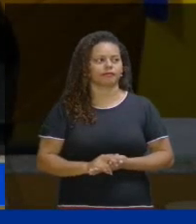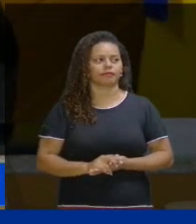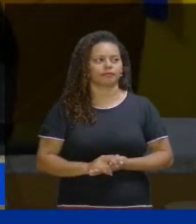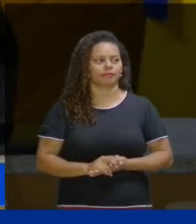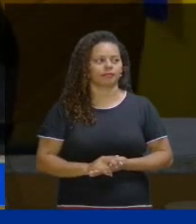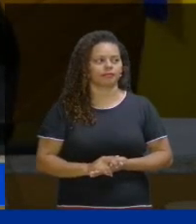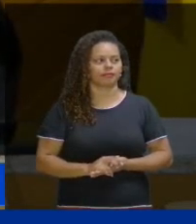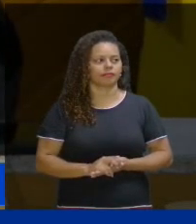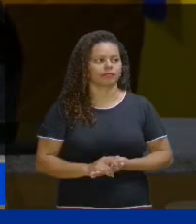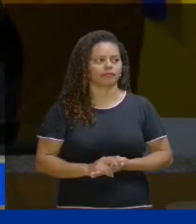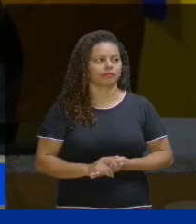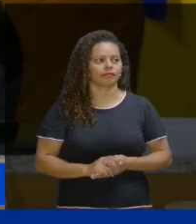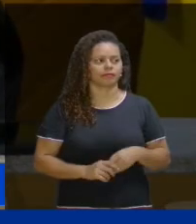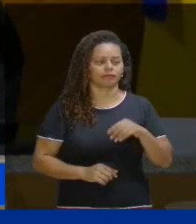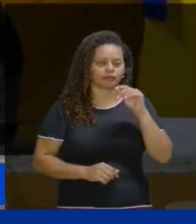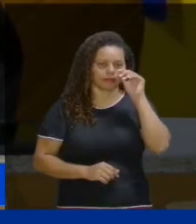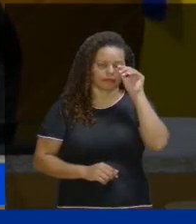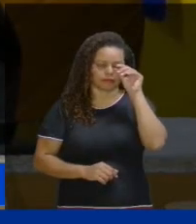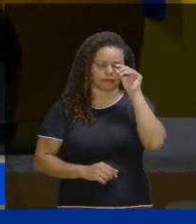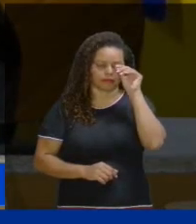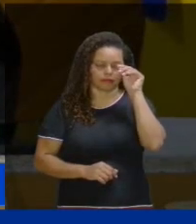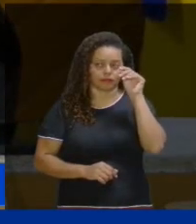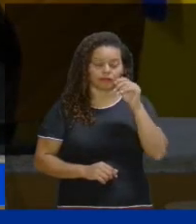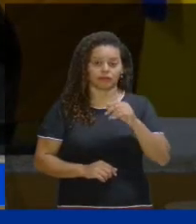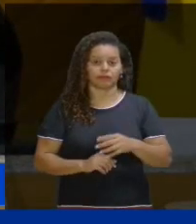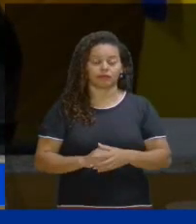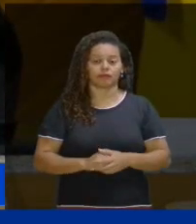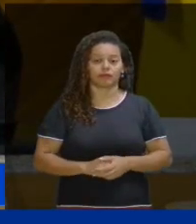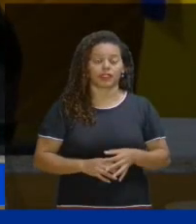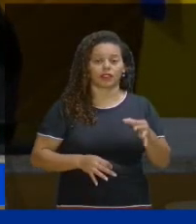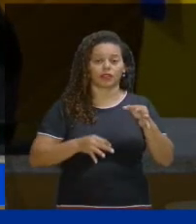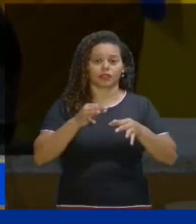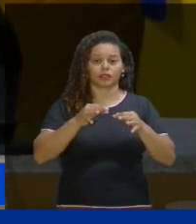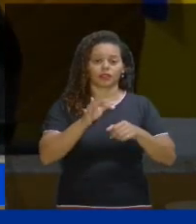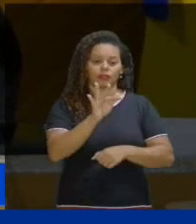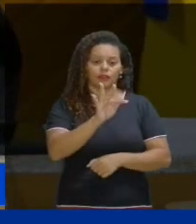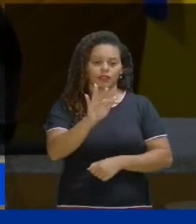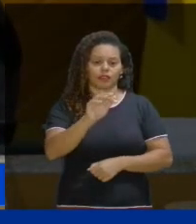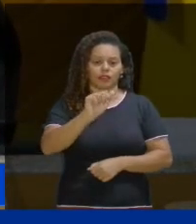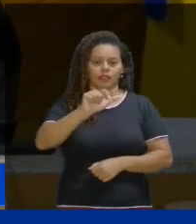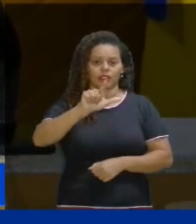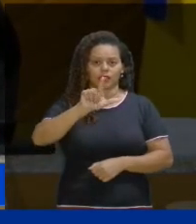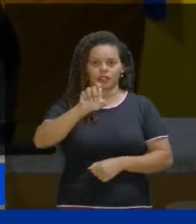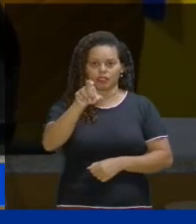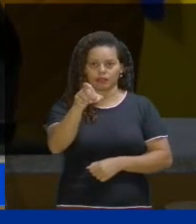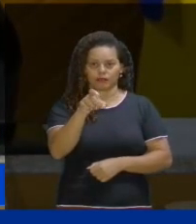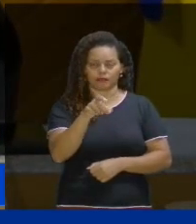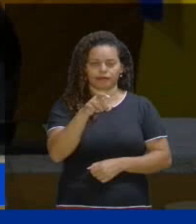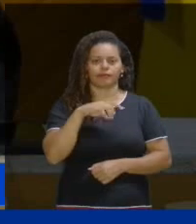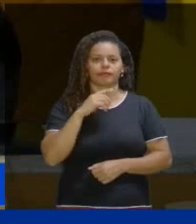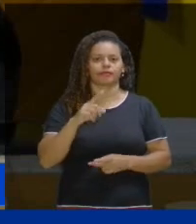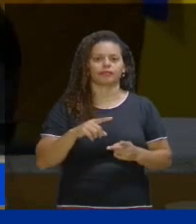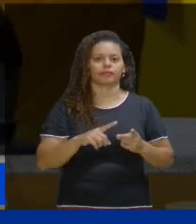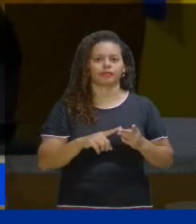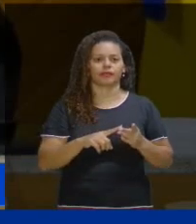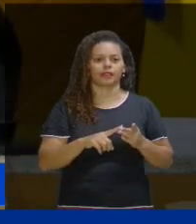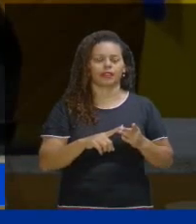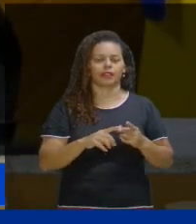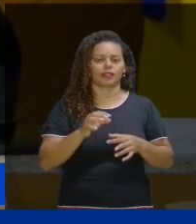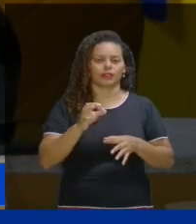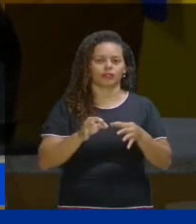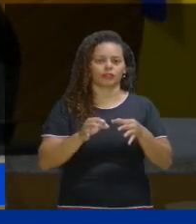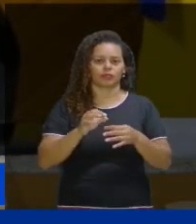e adiante, juiz federal Alex Lamy, a